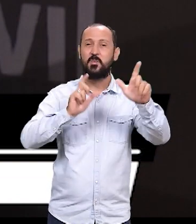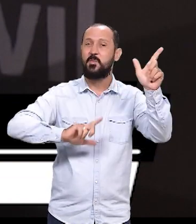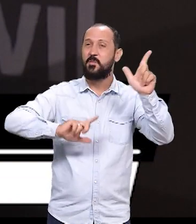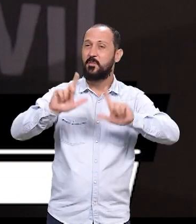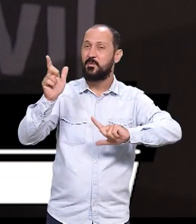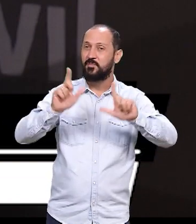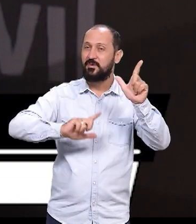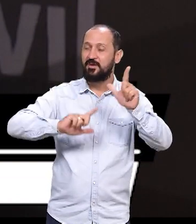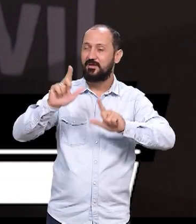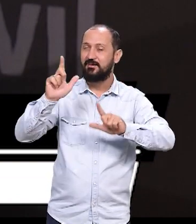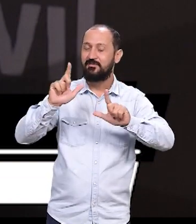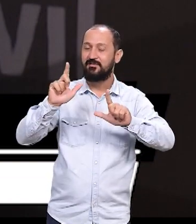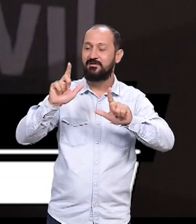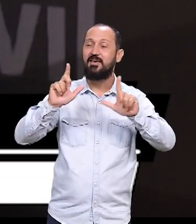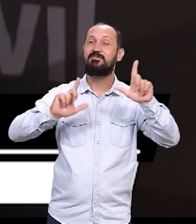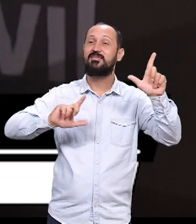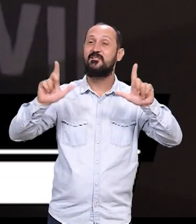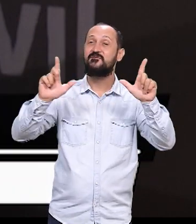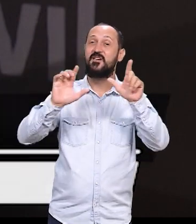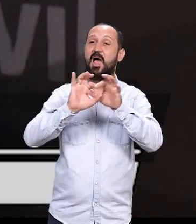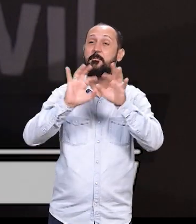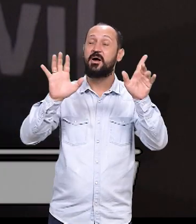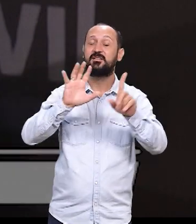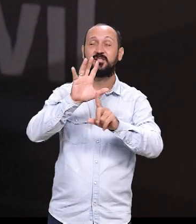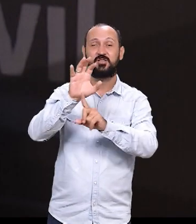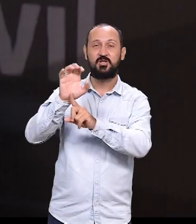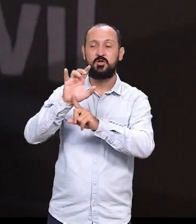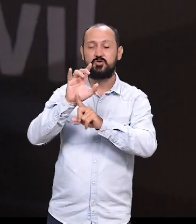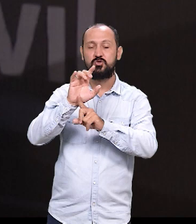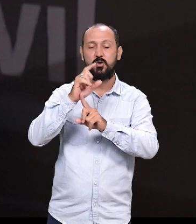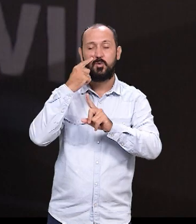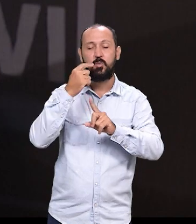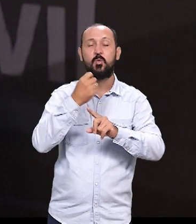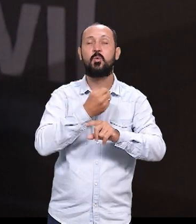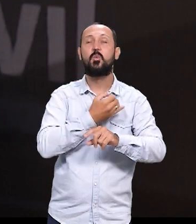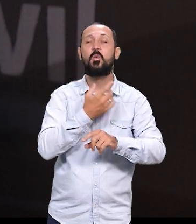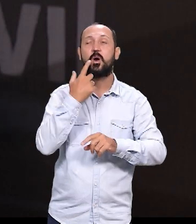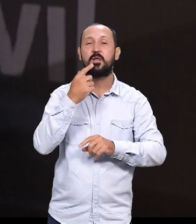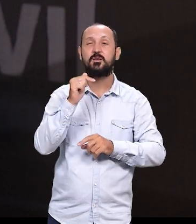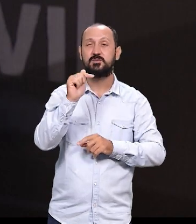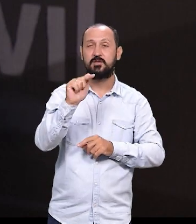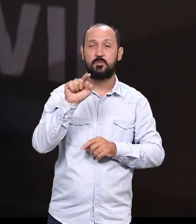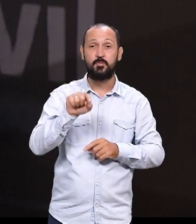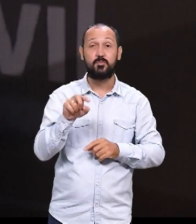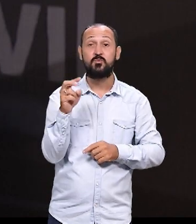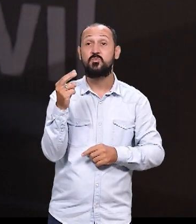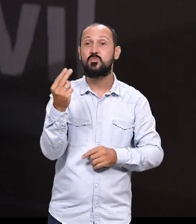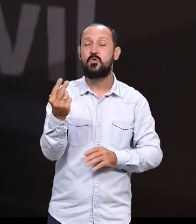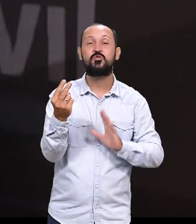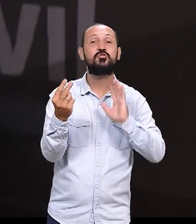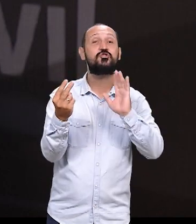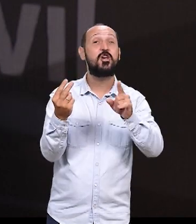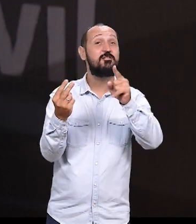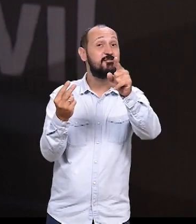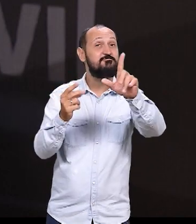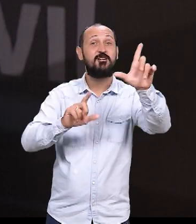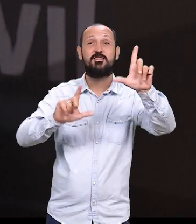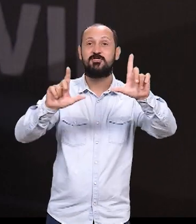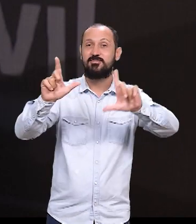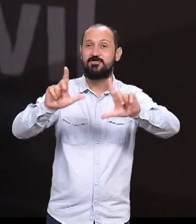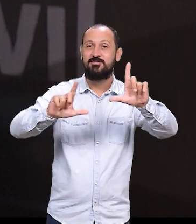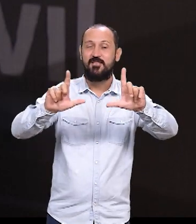você também pode acompanhar o nosso programa na TV aberta é só você sintonizar o canal